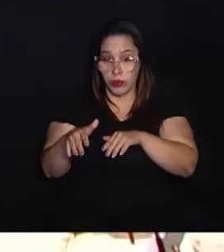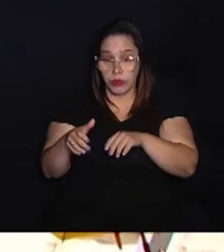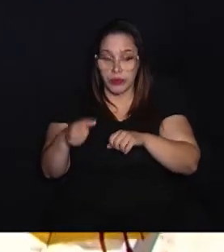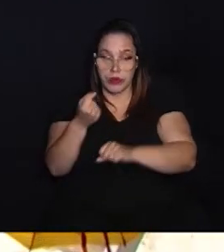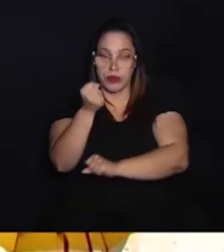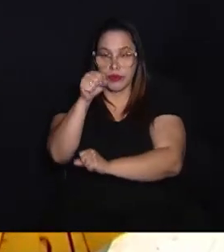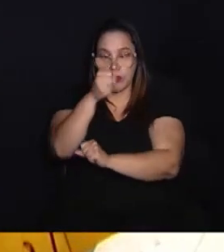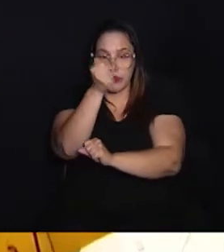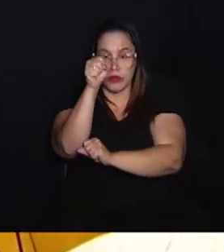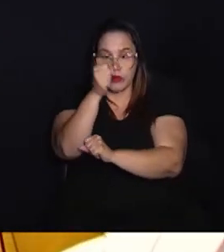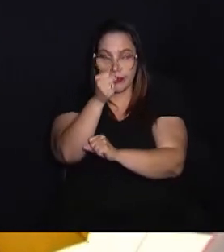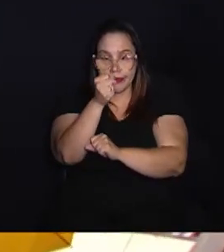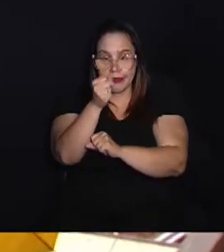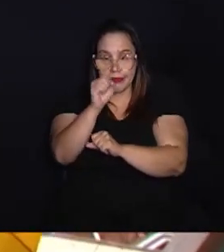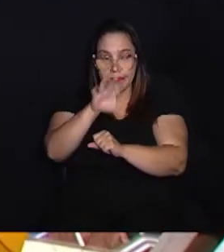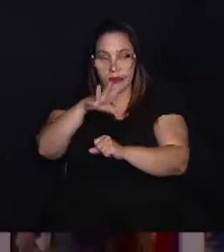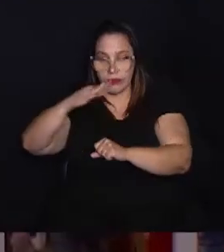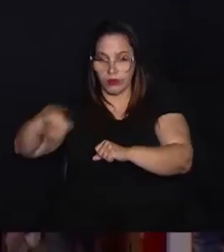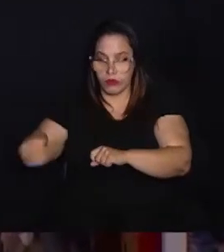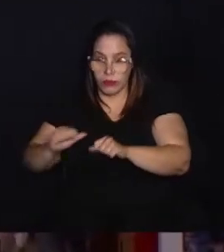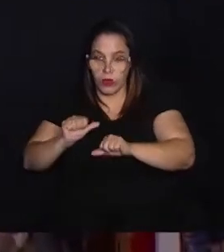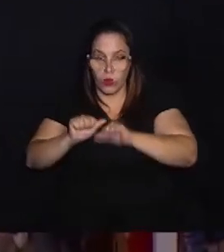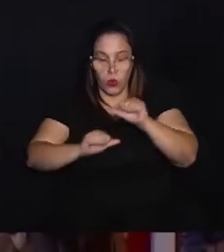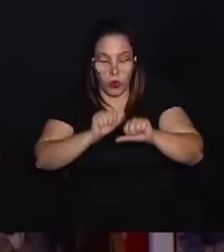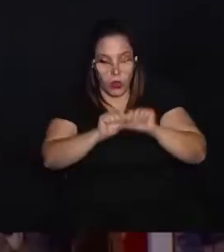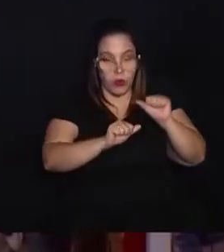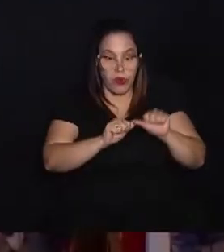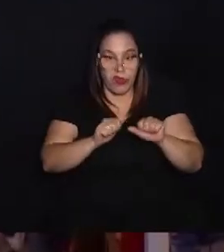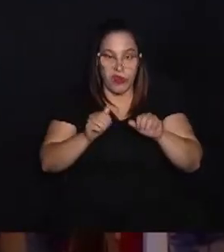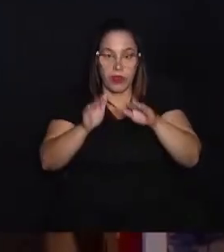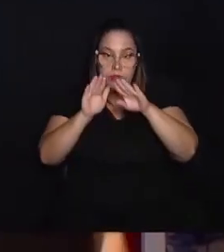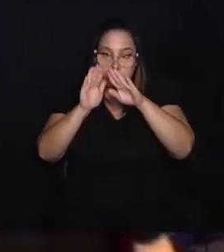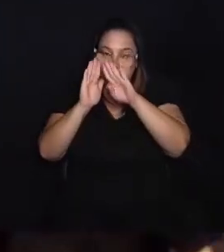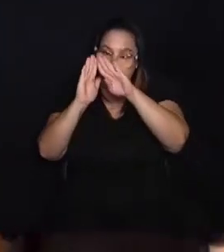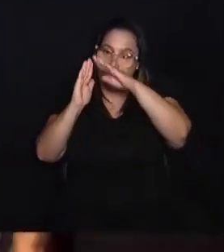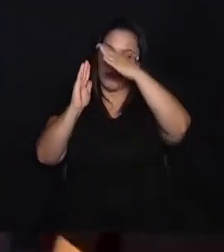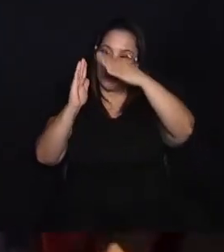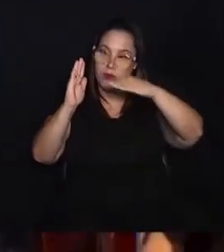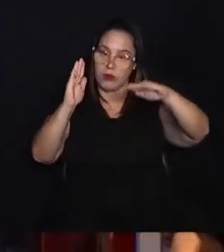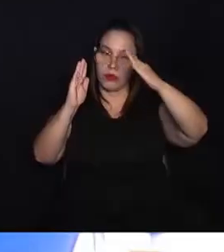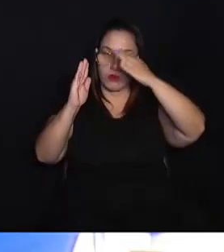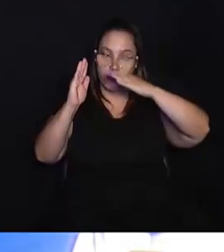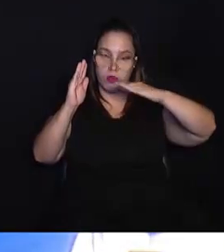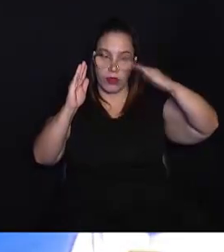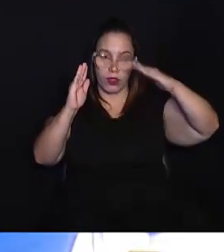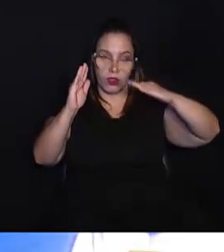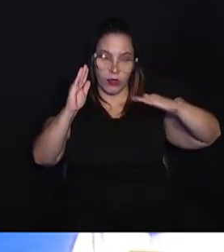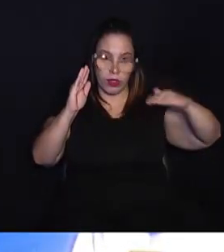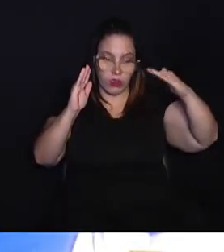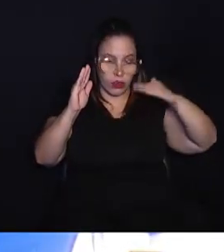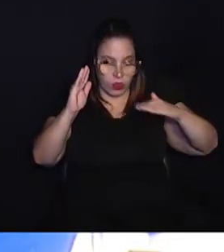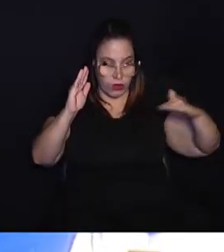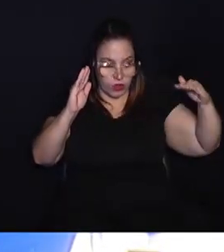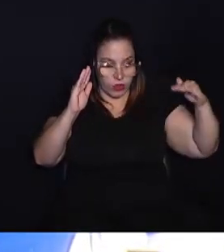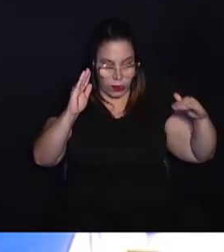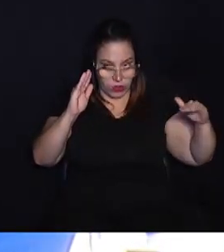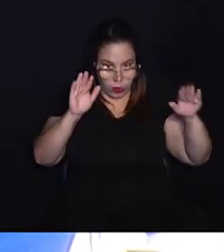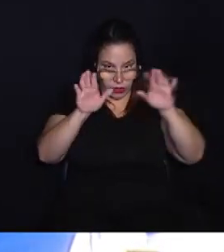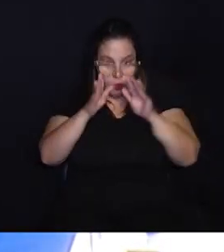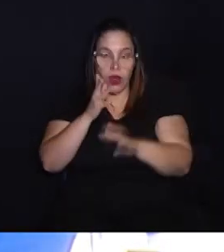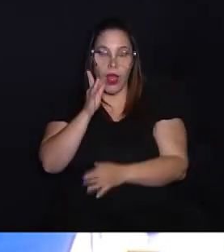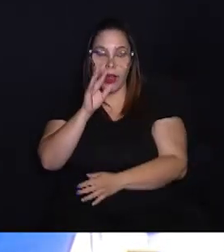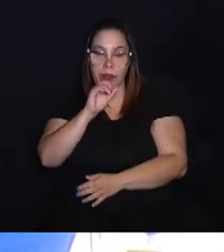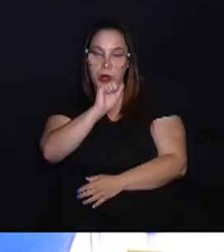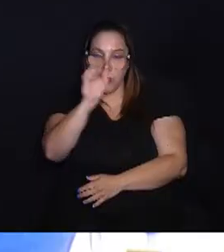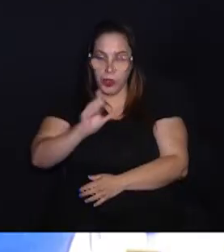atuais guarda-chuvas começaram a ser substituídos por uma cobertura chamada de sombrites. A estrutura é uma tela de cor azul e